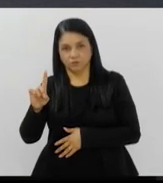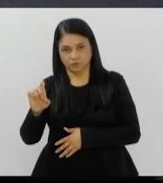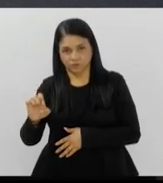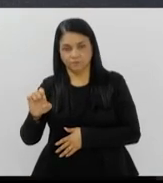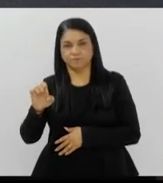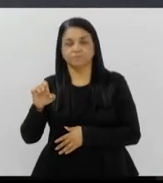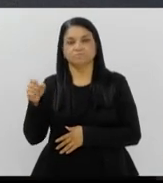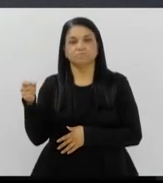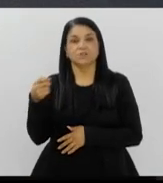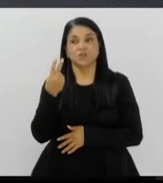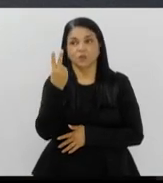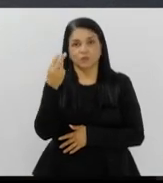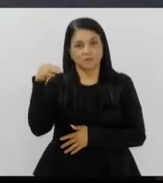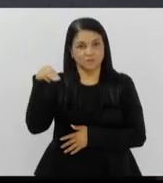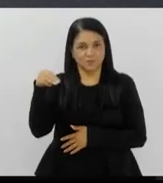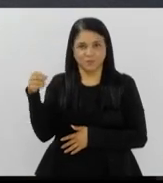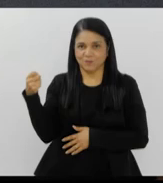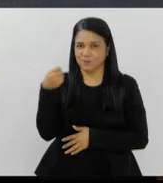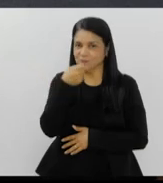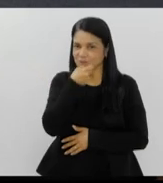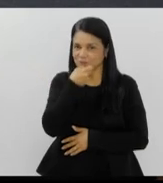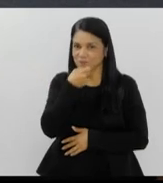2 minutos.